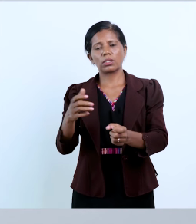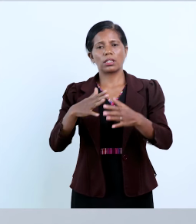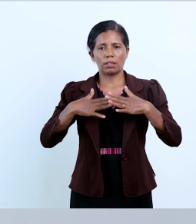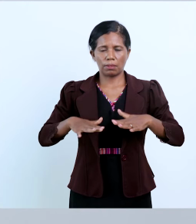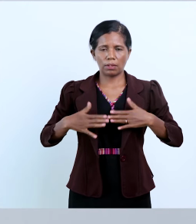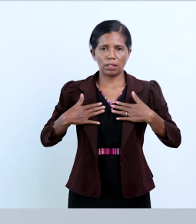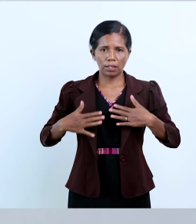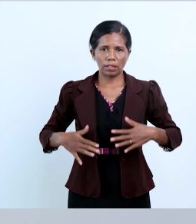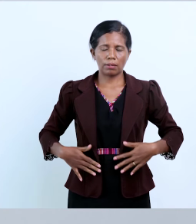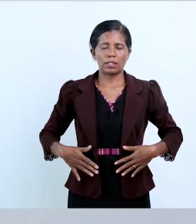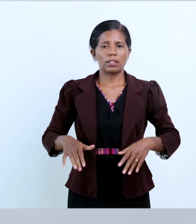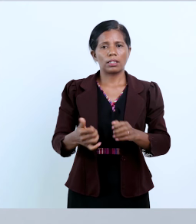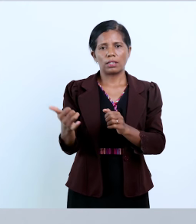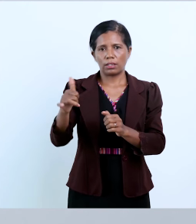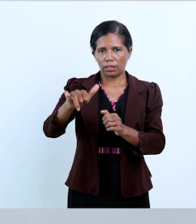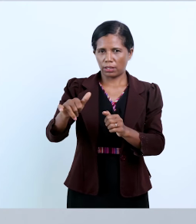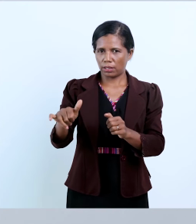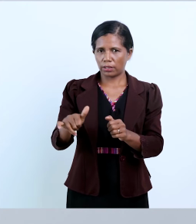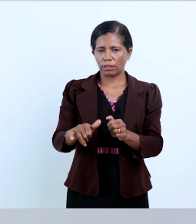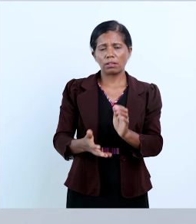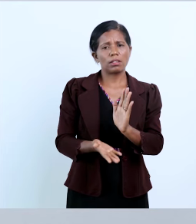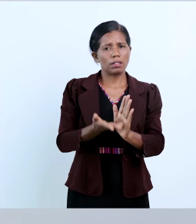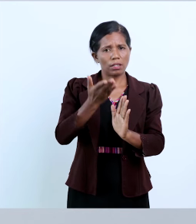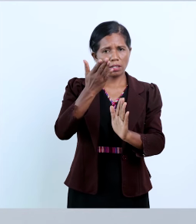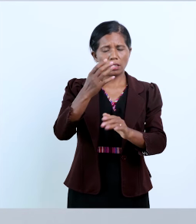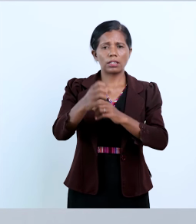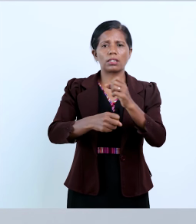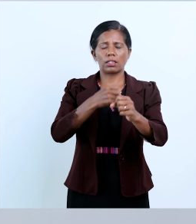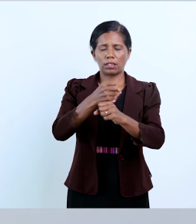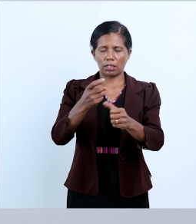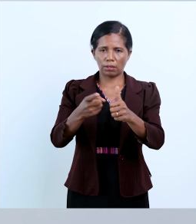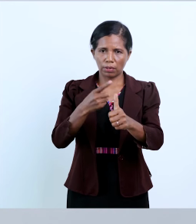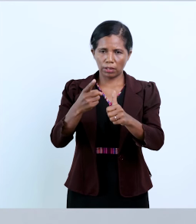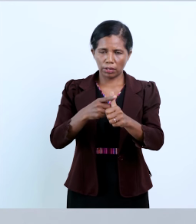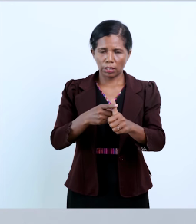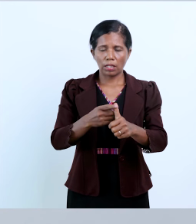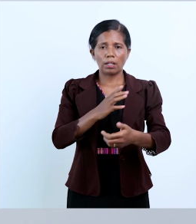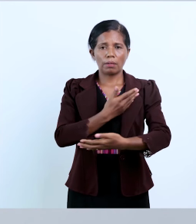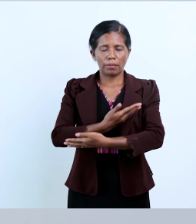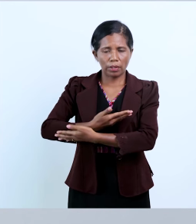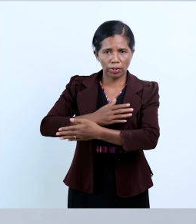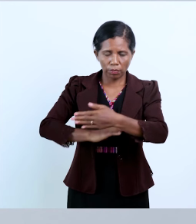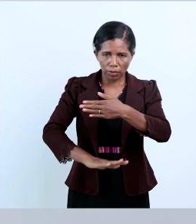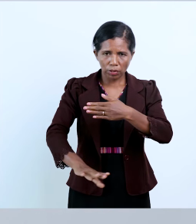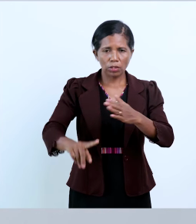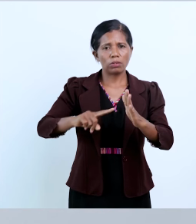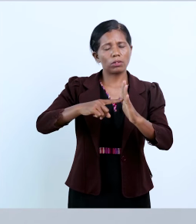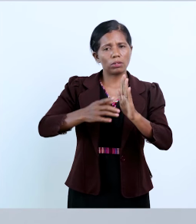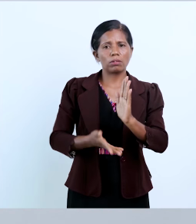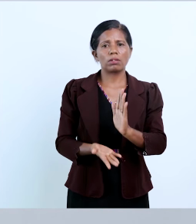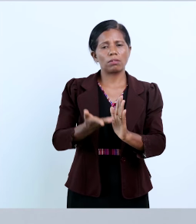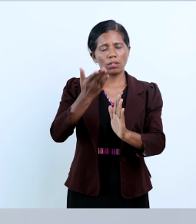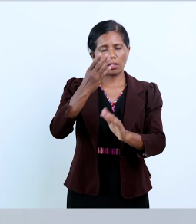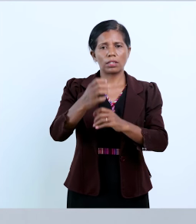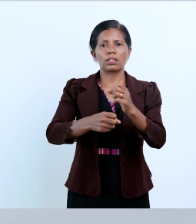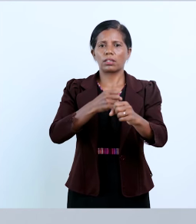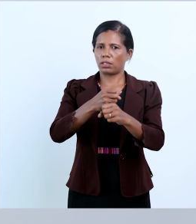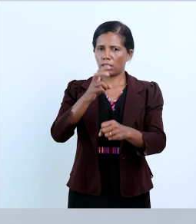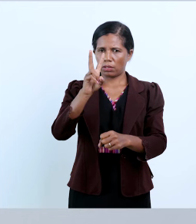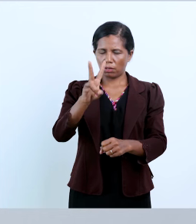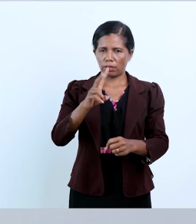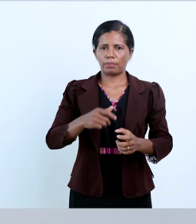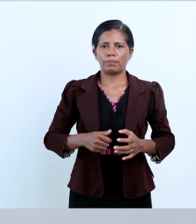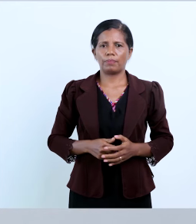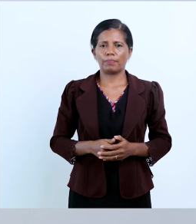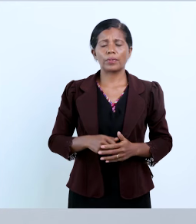varicela. Risco grave ba moras pneumococcal nian asli ia tina dahulu, banhira bebê moris, mas não continua as na fatin durante tina